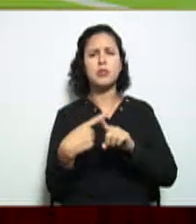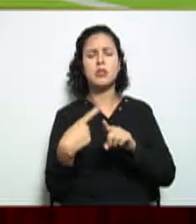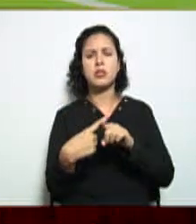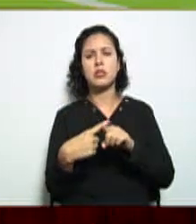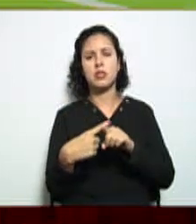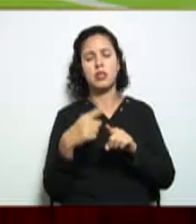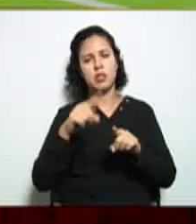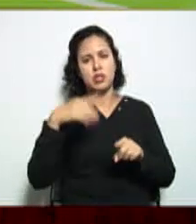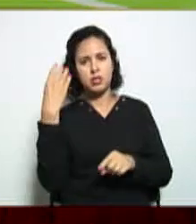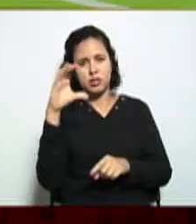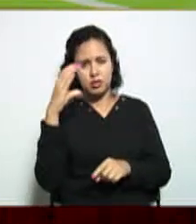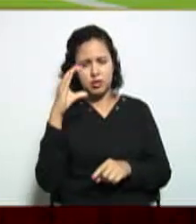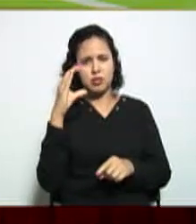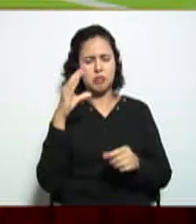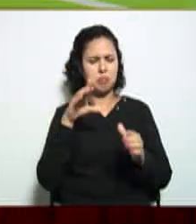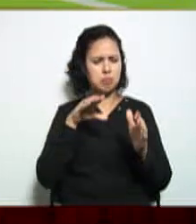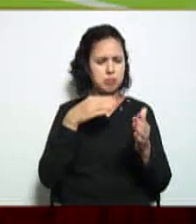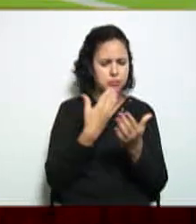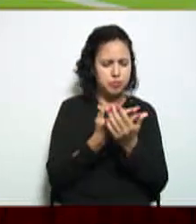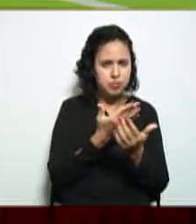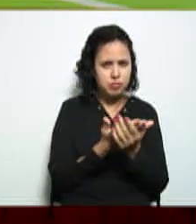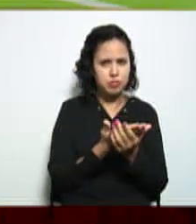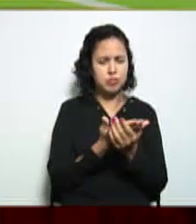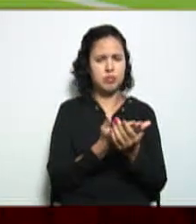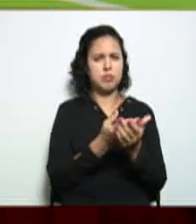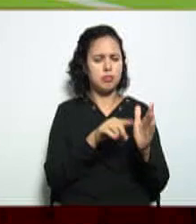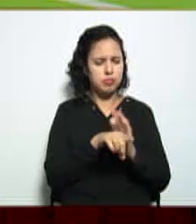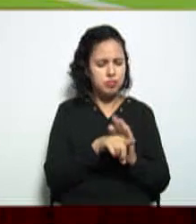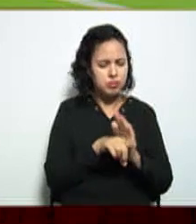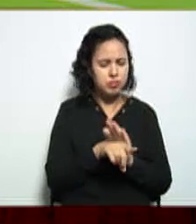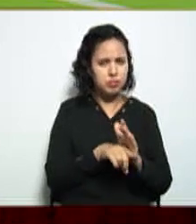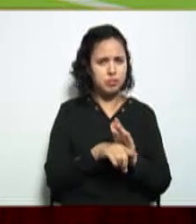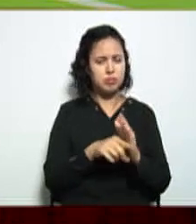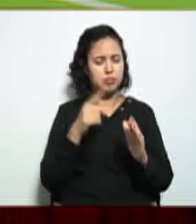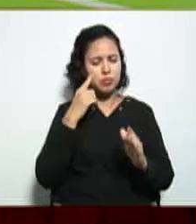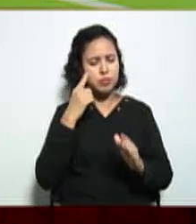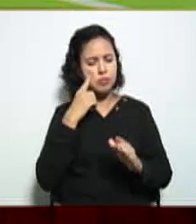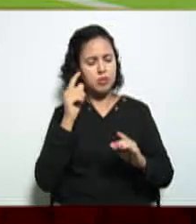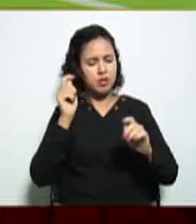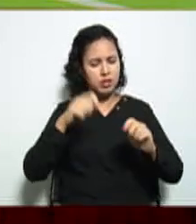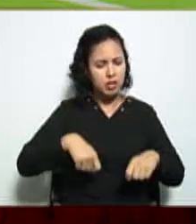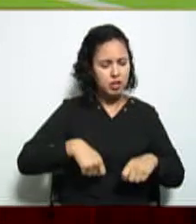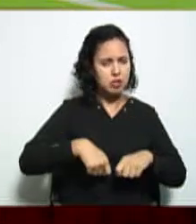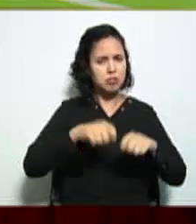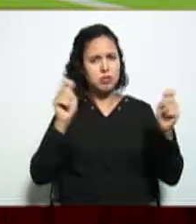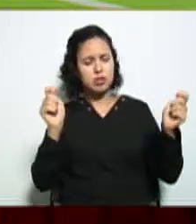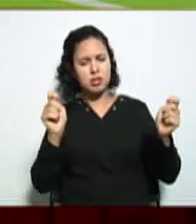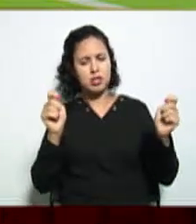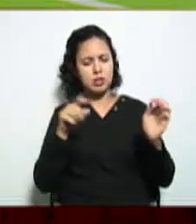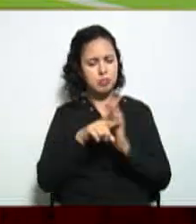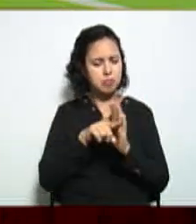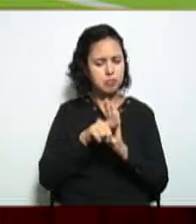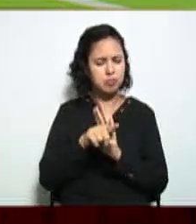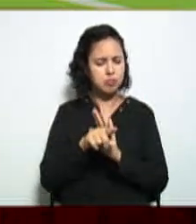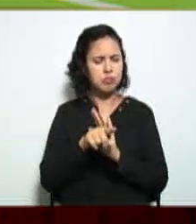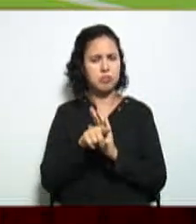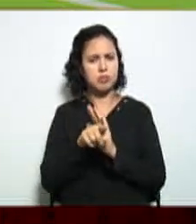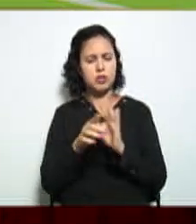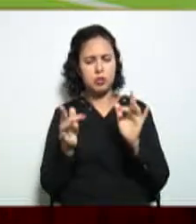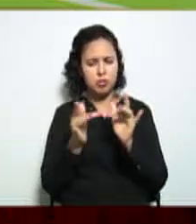o princípio da dipirona, conheceu, testou, viu se era falível, se não, fez uma pesquisa para